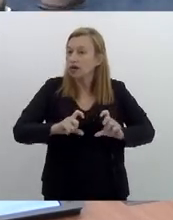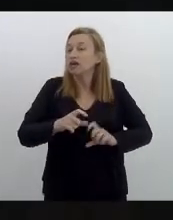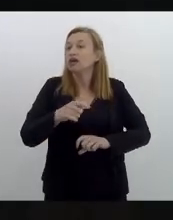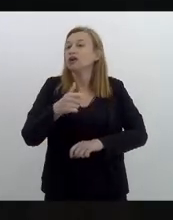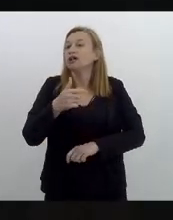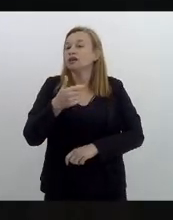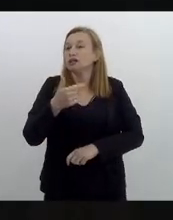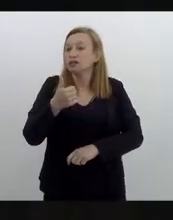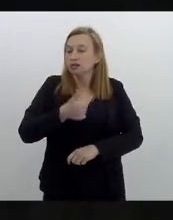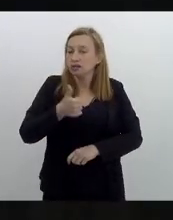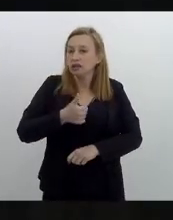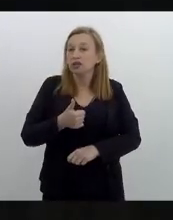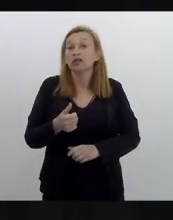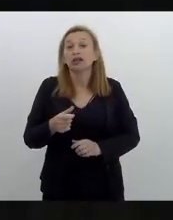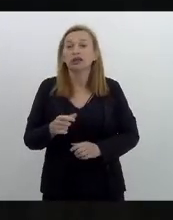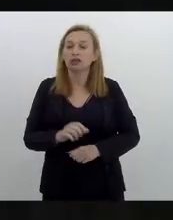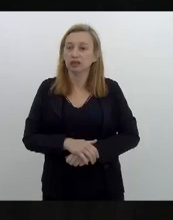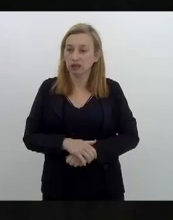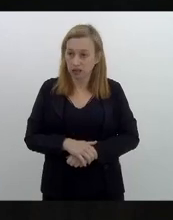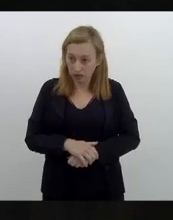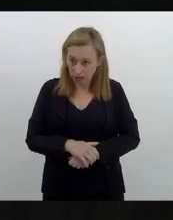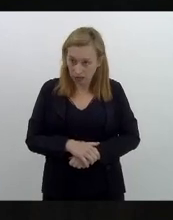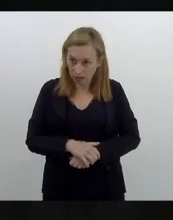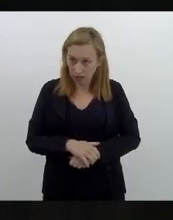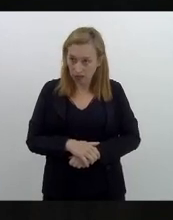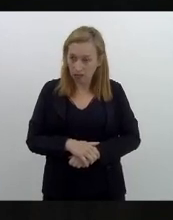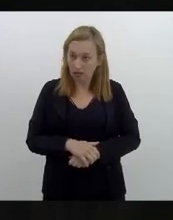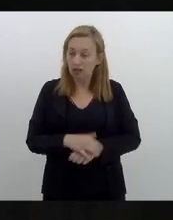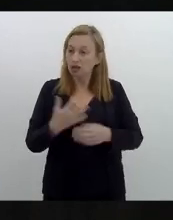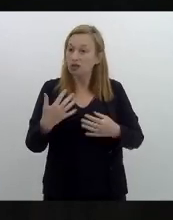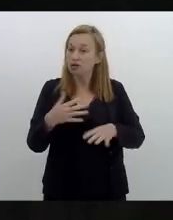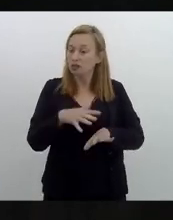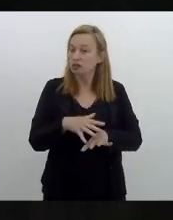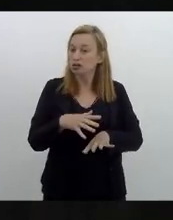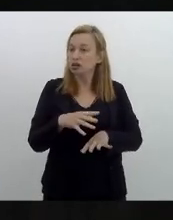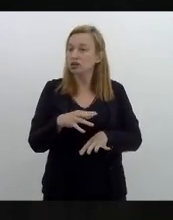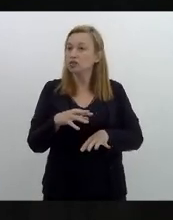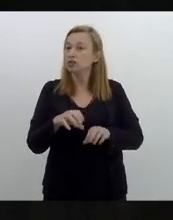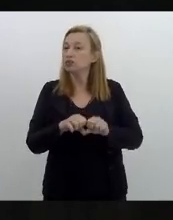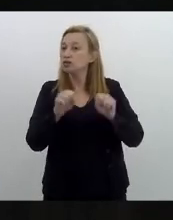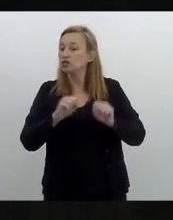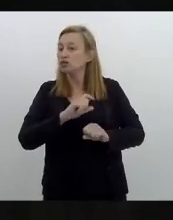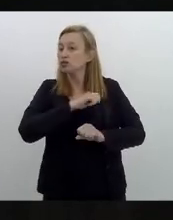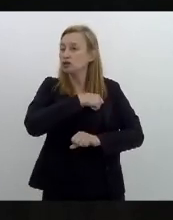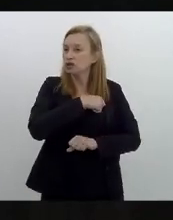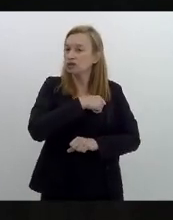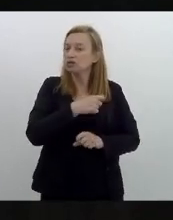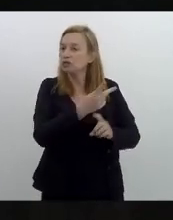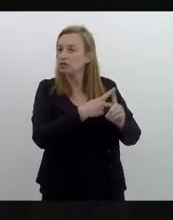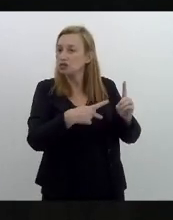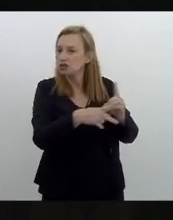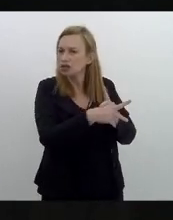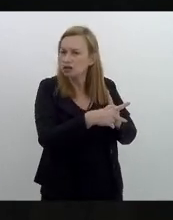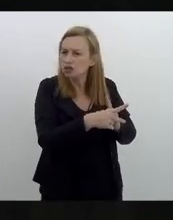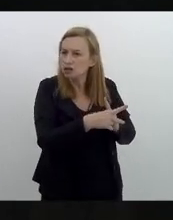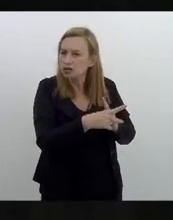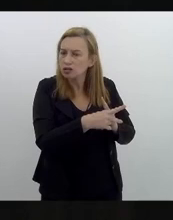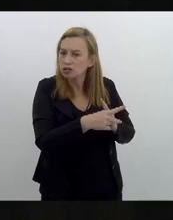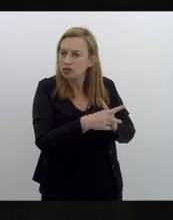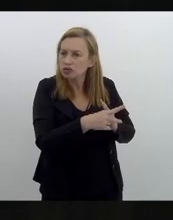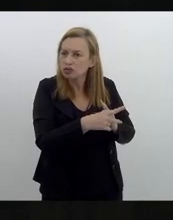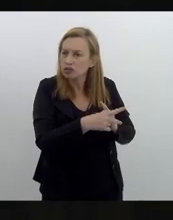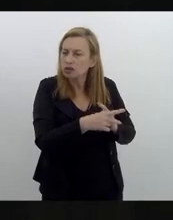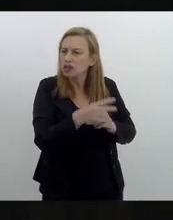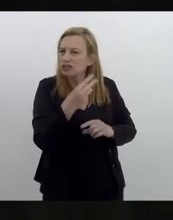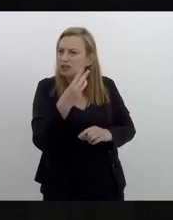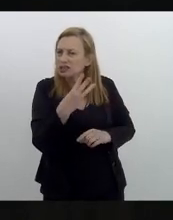159 Será considerado Atendida Pela inclusão Do regime De próprio De previdência social Do Estado Pelo menos